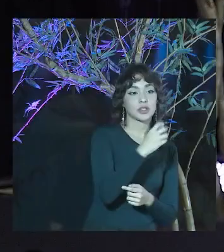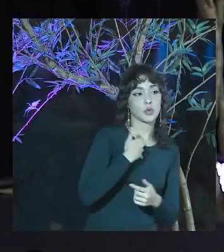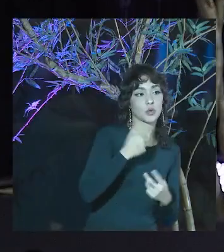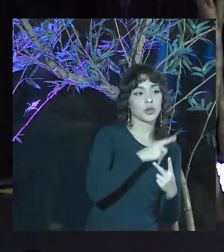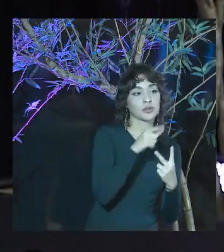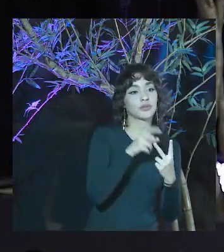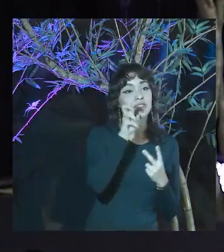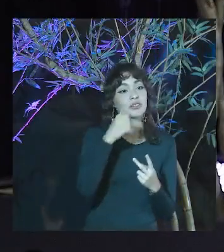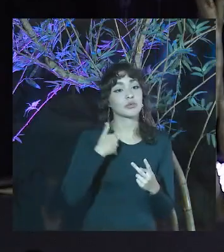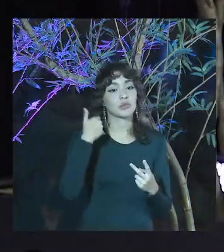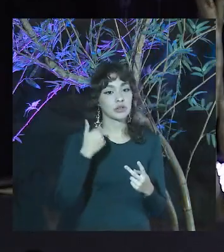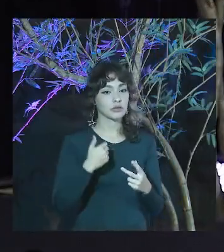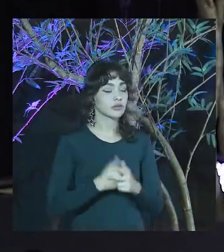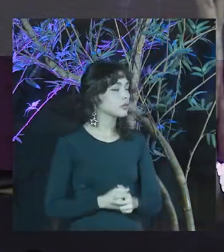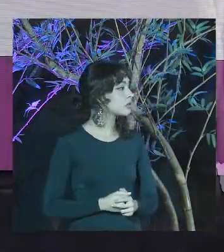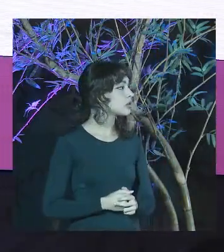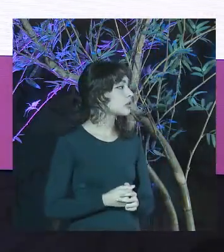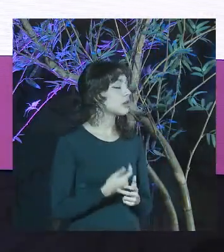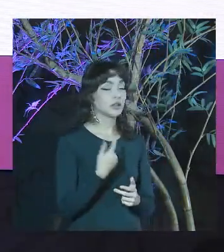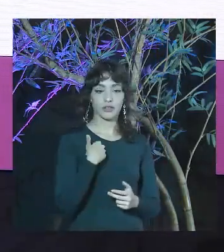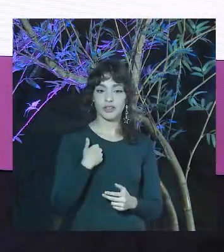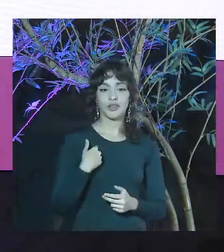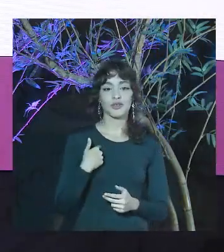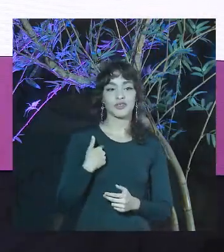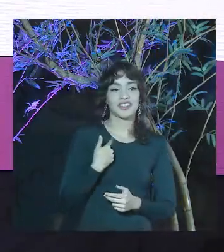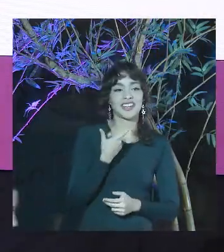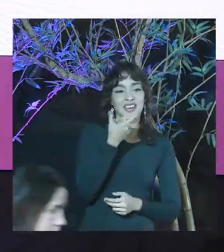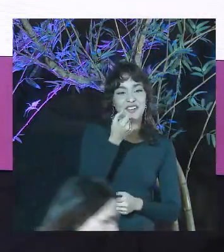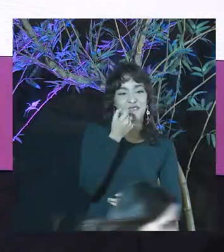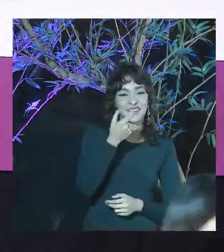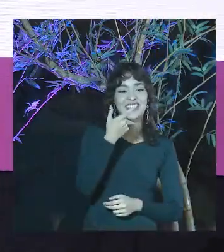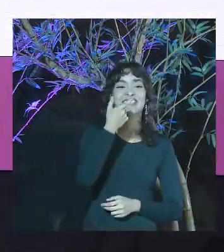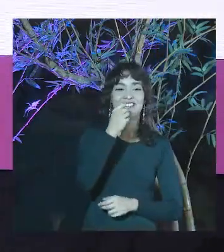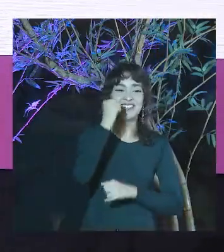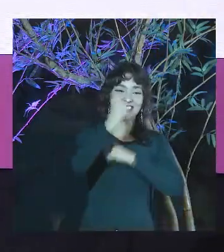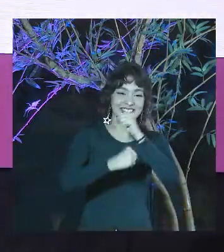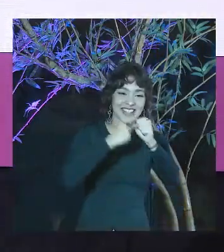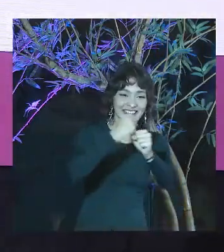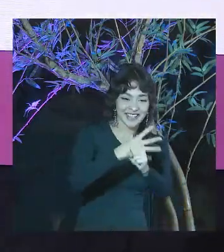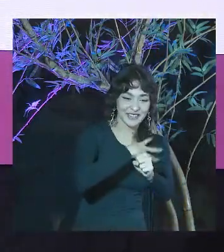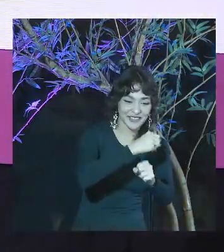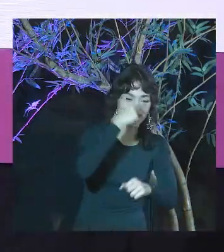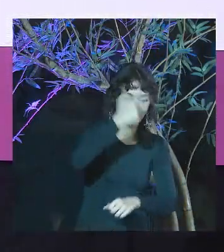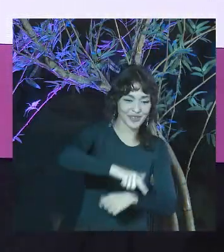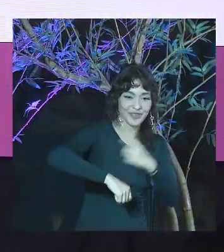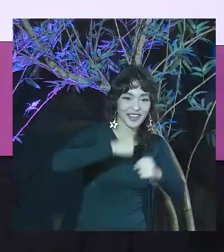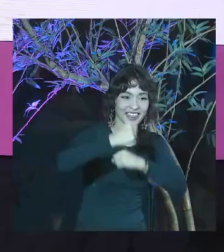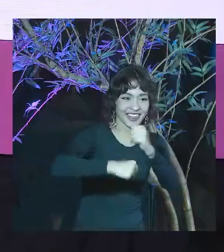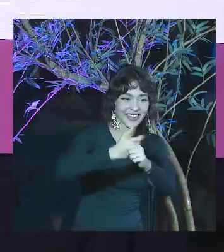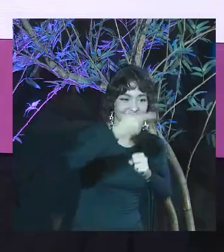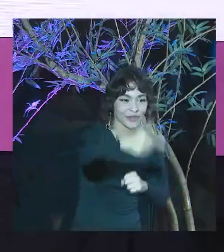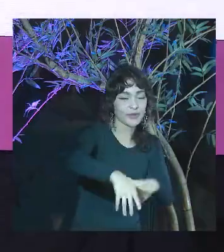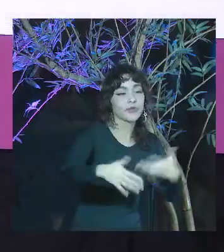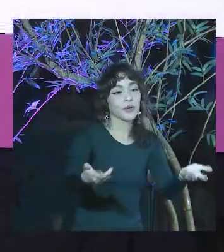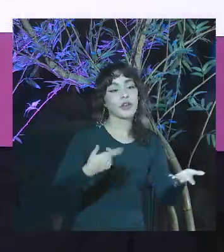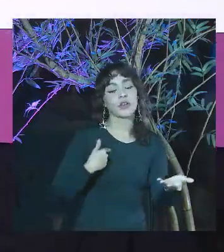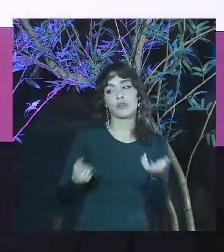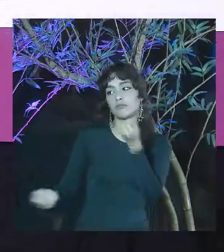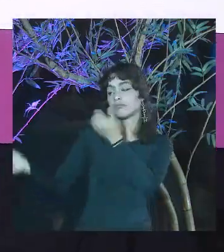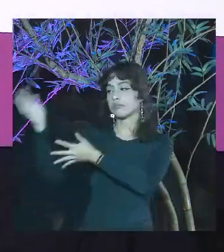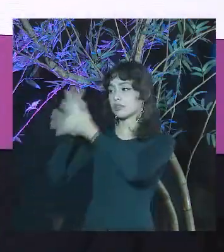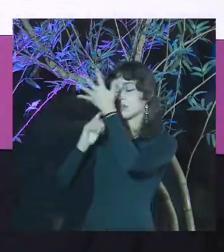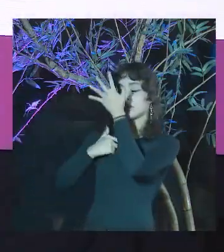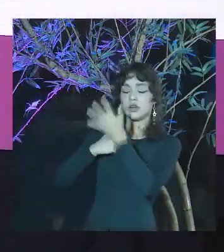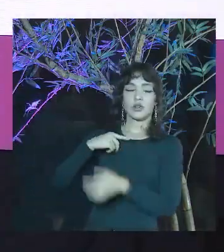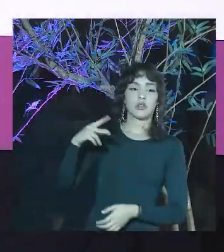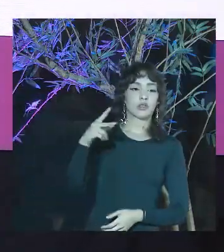5. Eu faço filhas de 20 anos aproximadamente. E ouvir isso, ele é bem